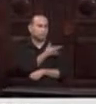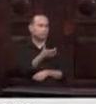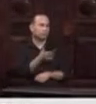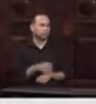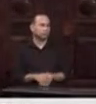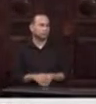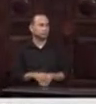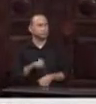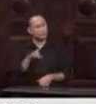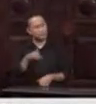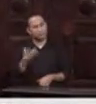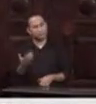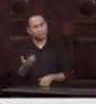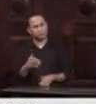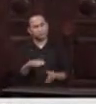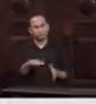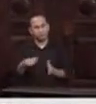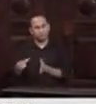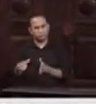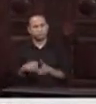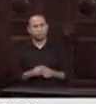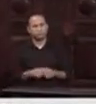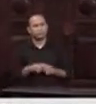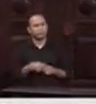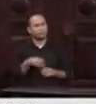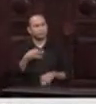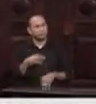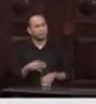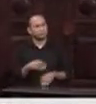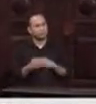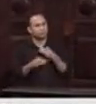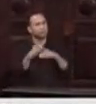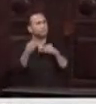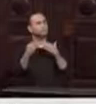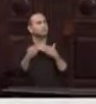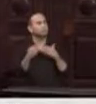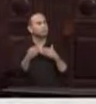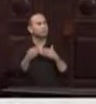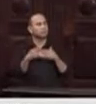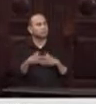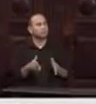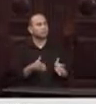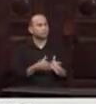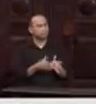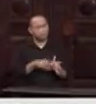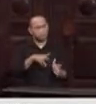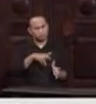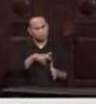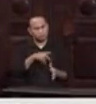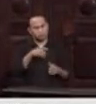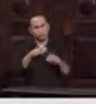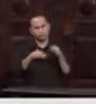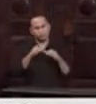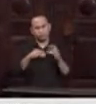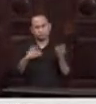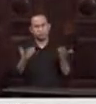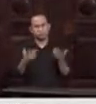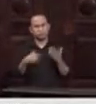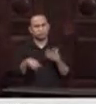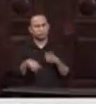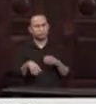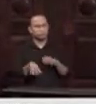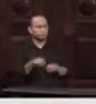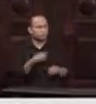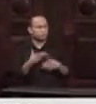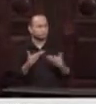Isso significa, por um lado, um justo reconhecimento da Undime aos méritos pessoais, profissionais, acadêmicos, a sua